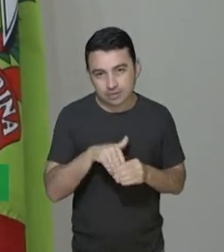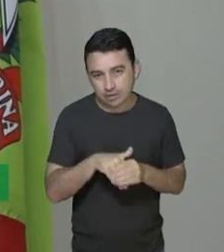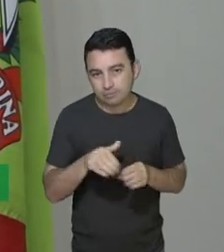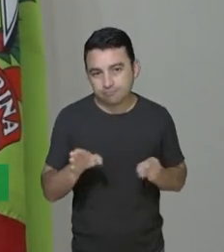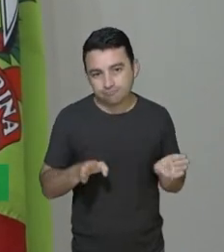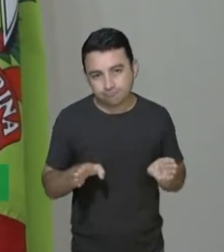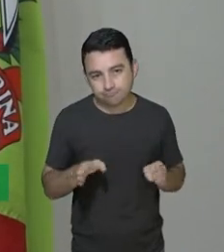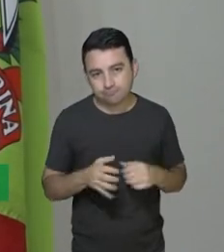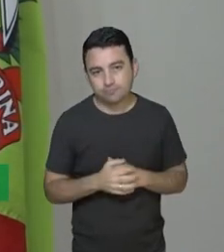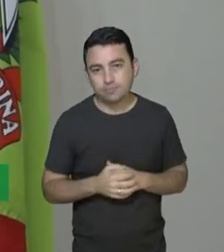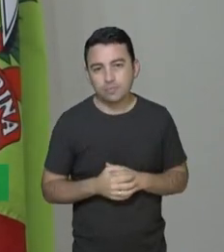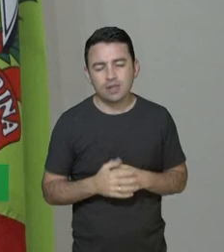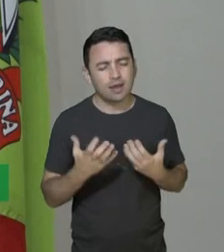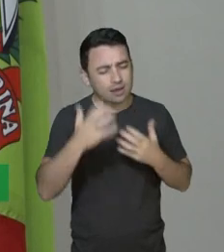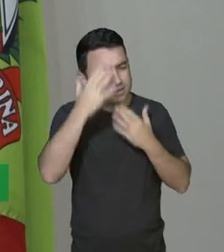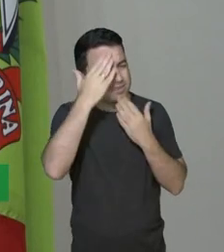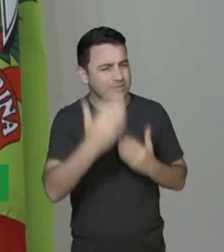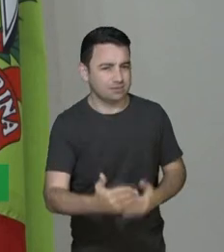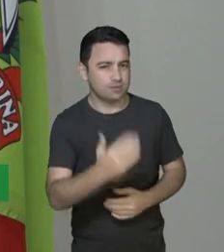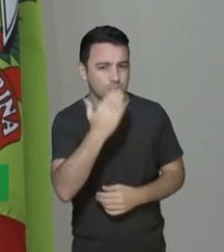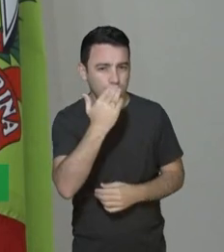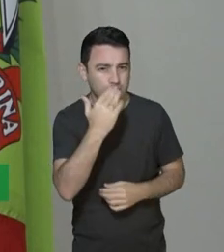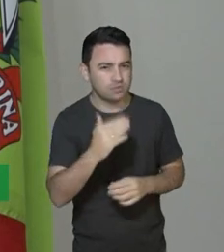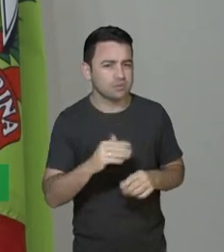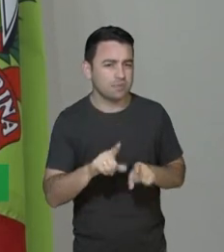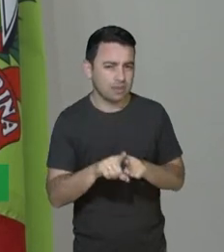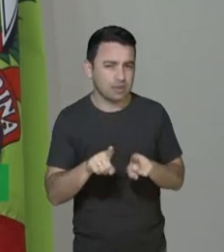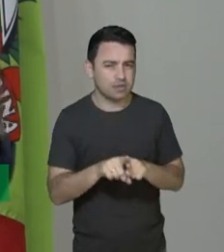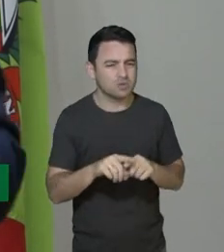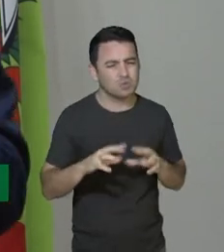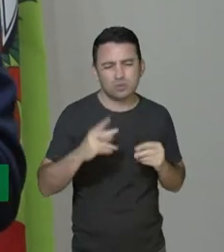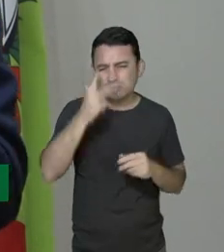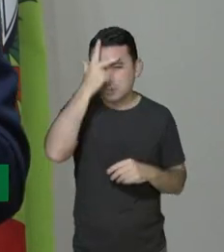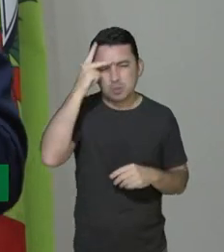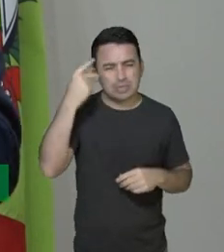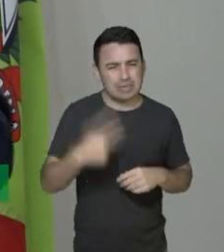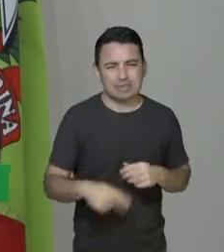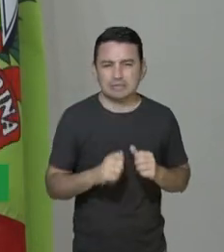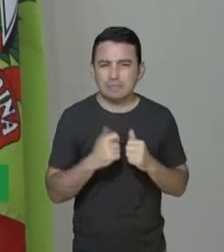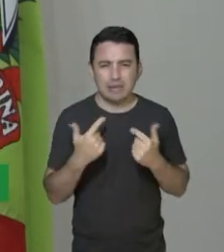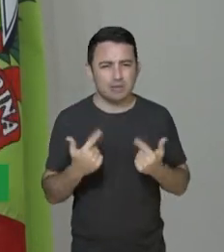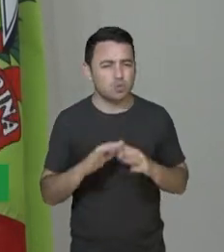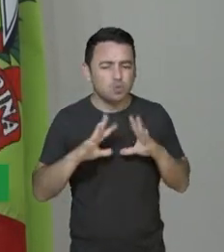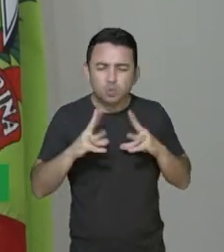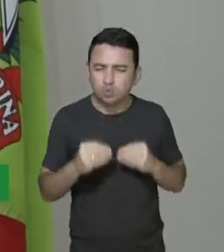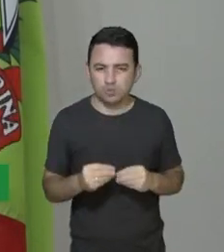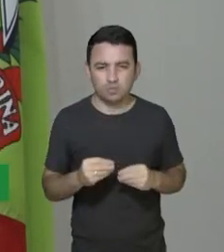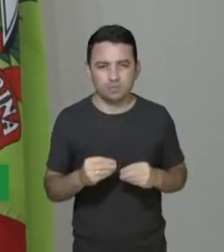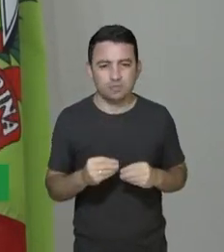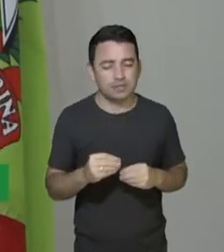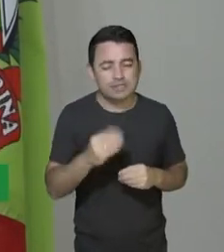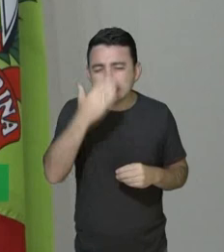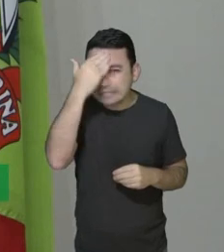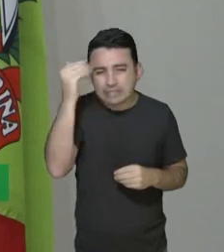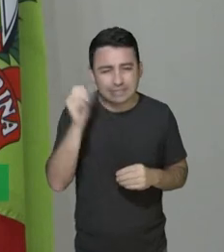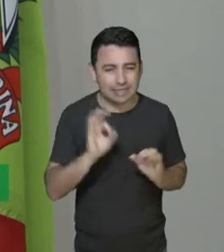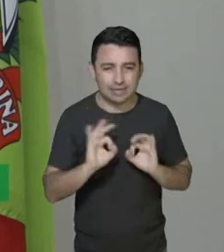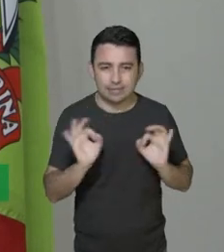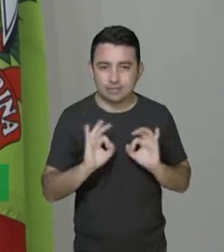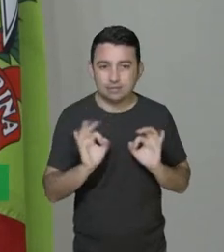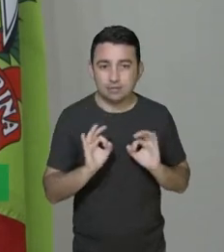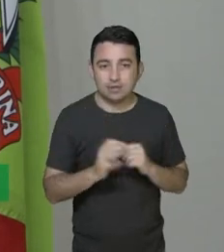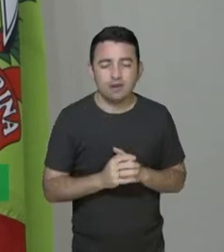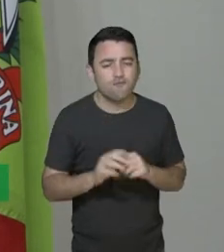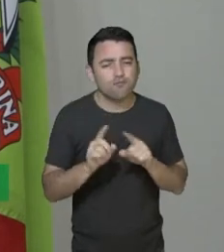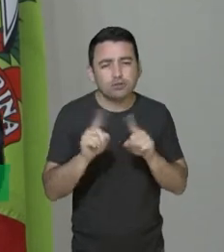Quero agradecer, Sr. Pelso, todas as pessoas daqui dessa casa. Não posso esquecer de agradecer meus